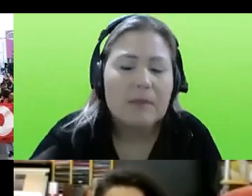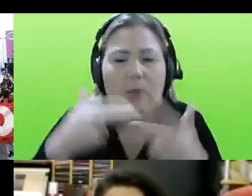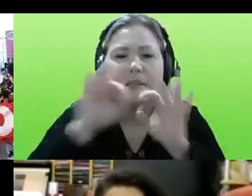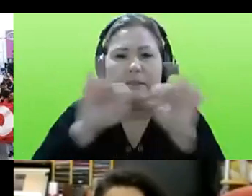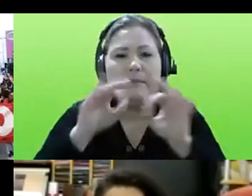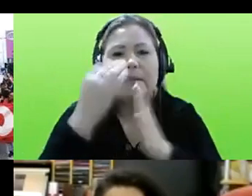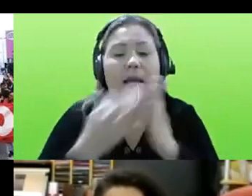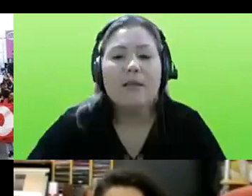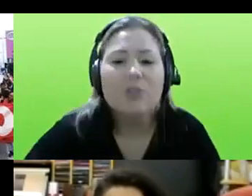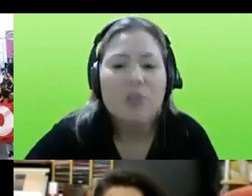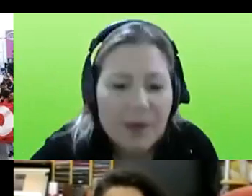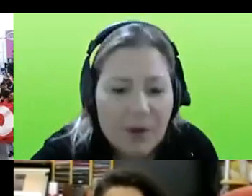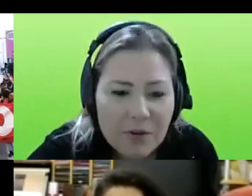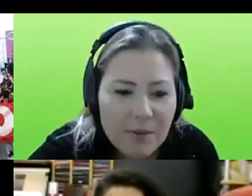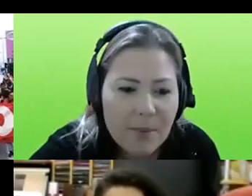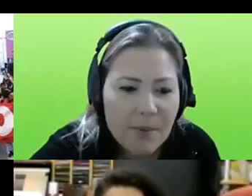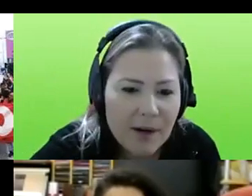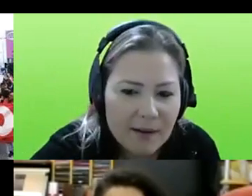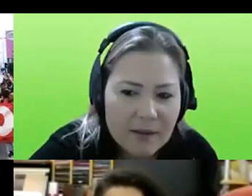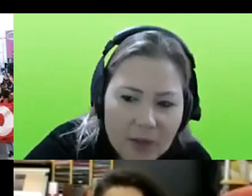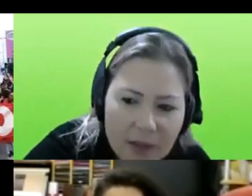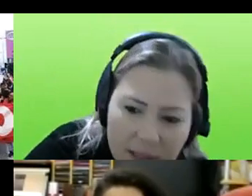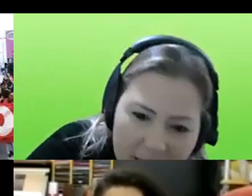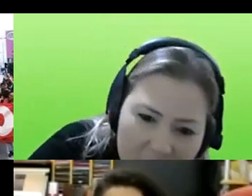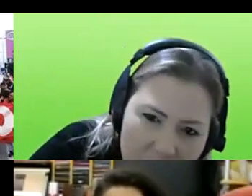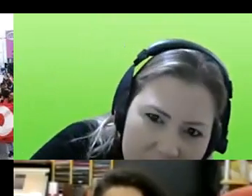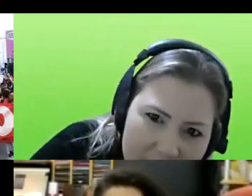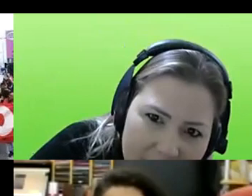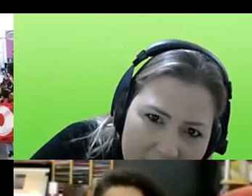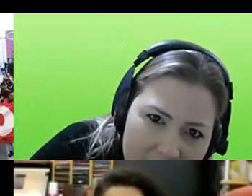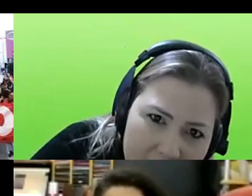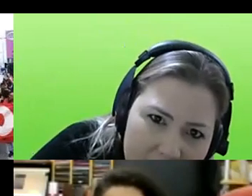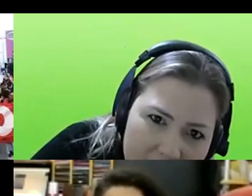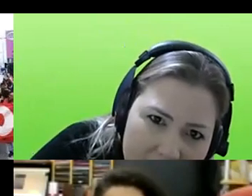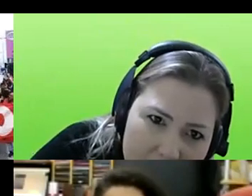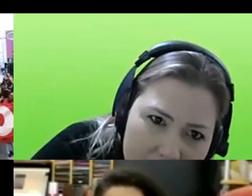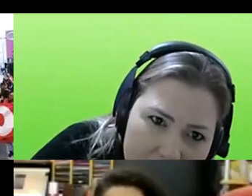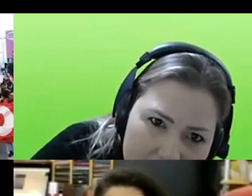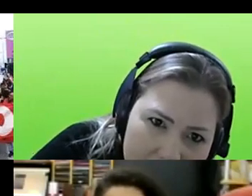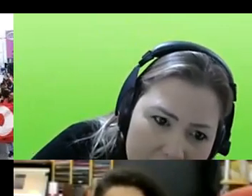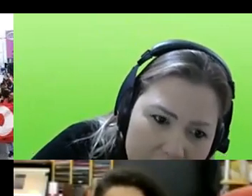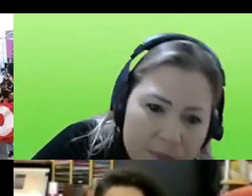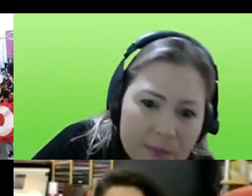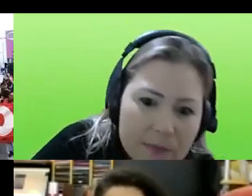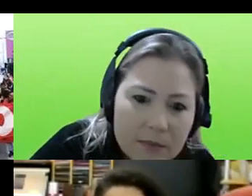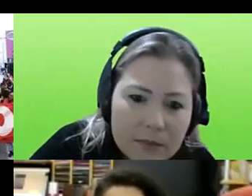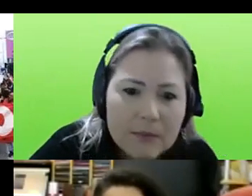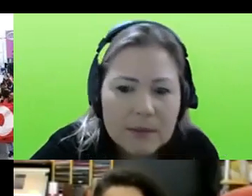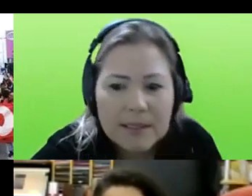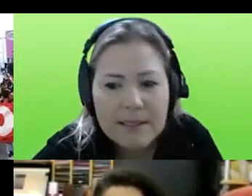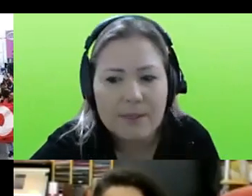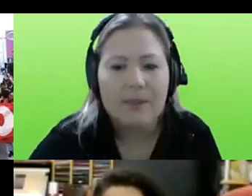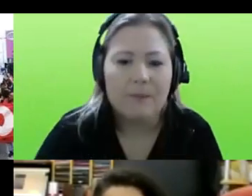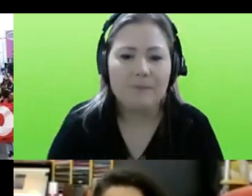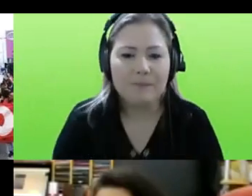Só para confirmar o meu horário, então é até às 11, né? Isso, até às 11, normalmente, sim, Angélica.